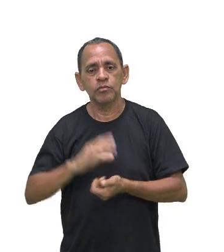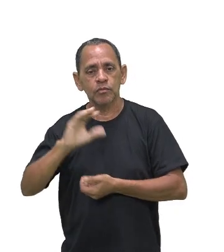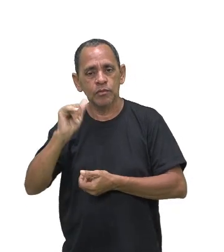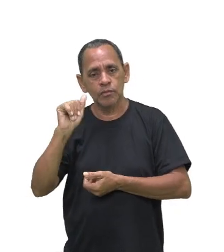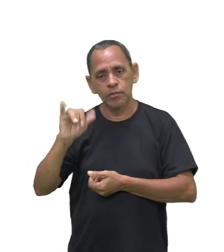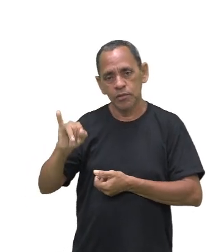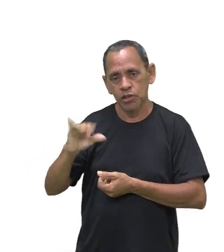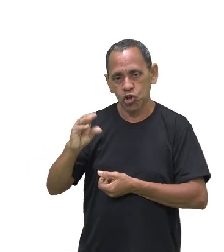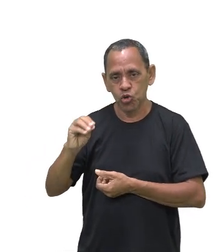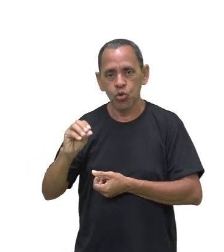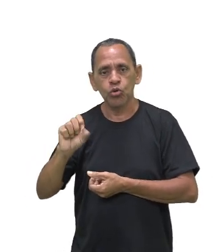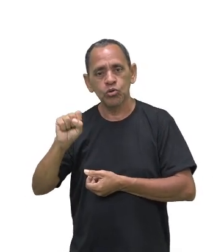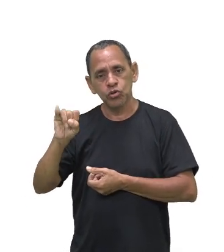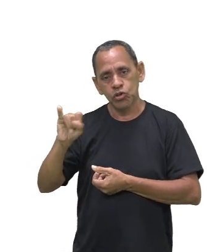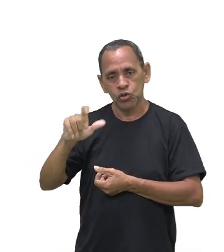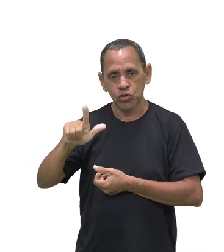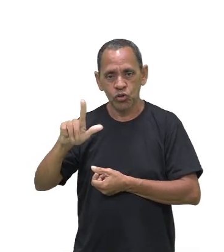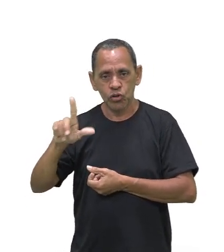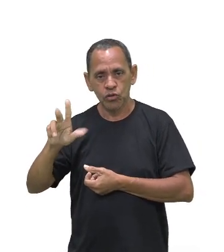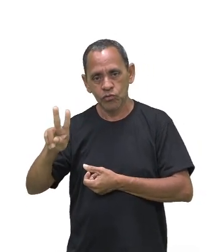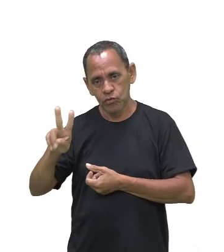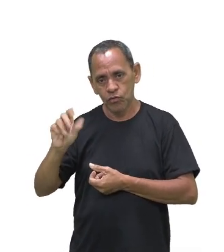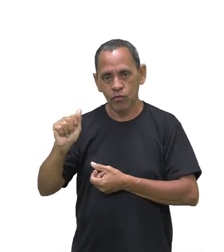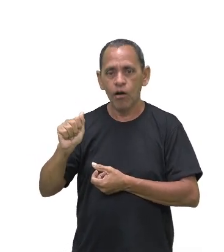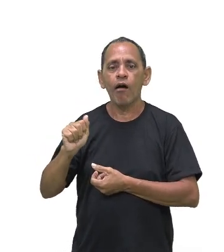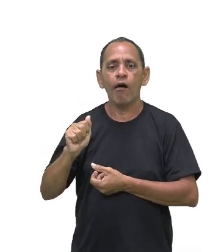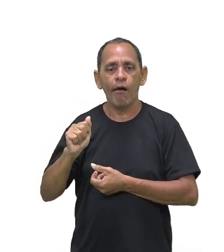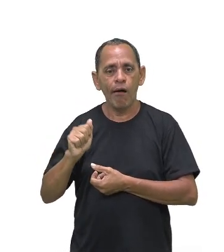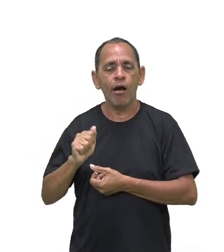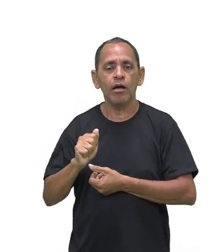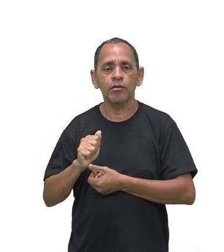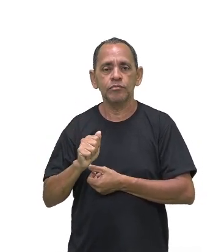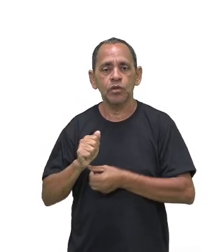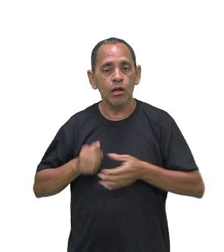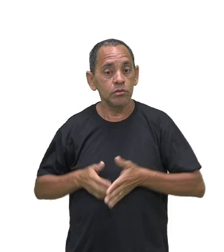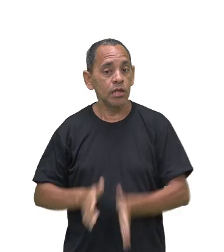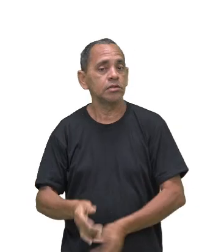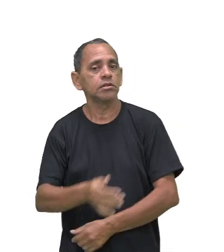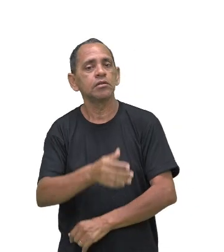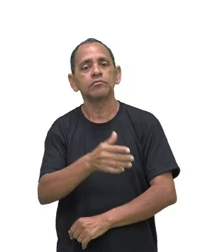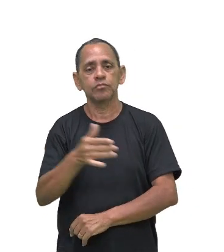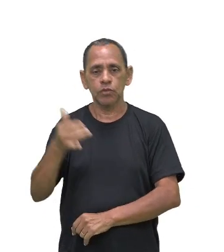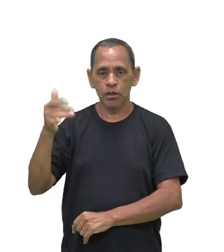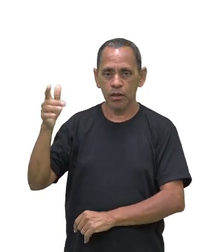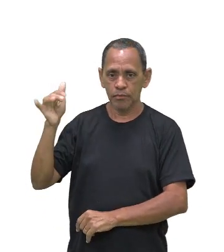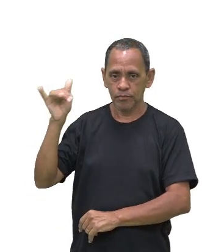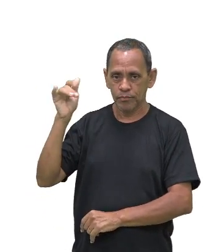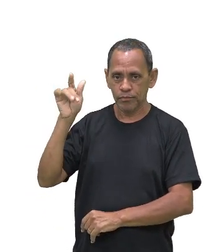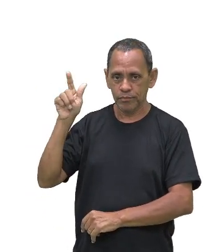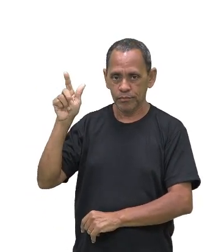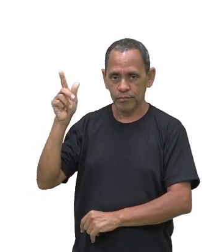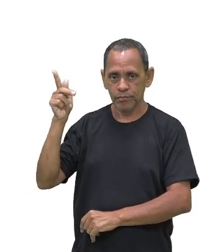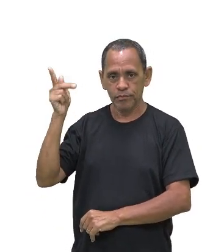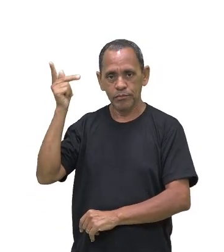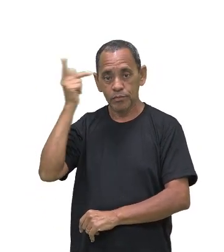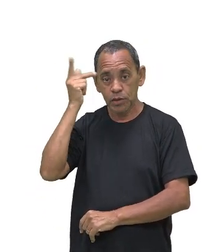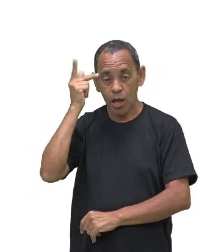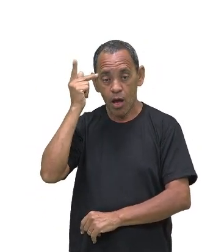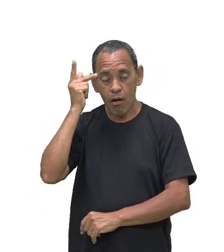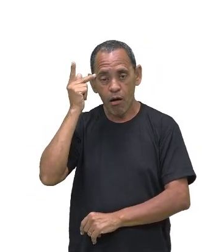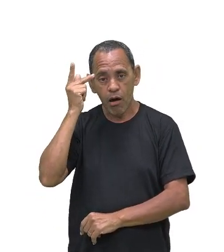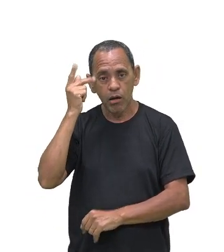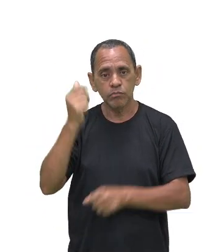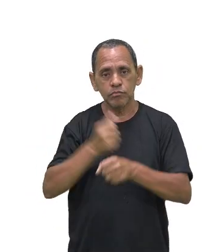Silva Prado Júnior. Nasceu no estado de São Paulo no dia 11 de fevereiro de